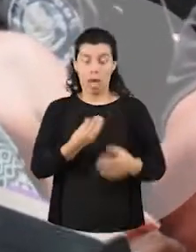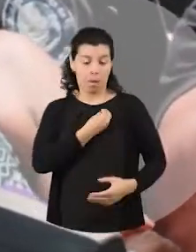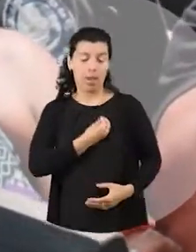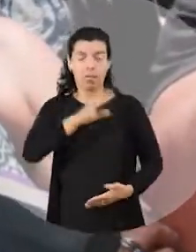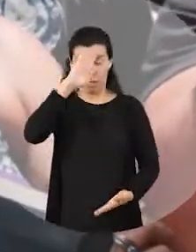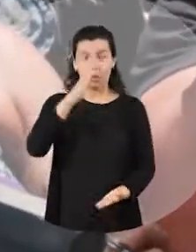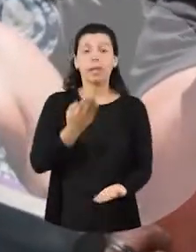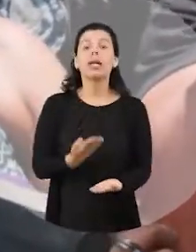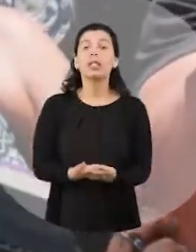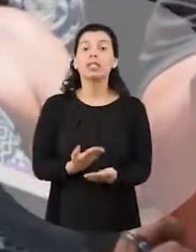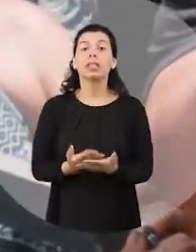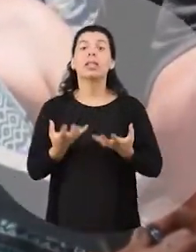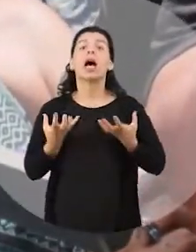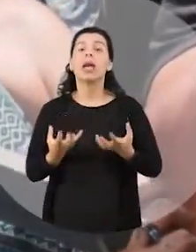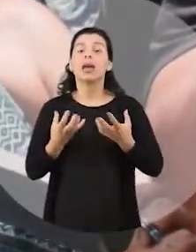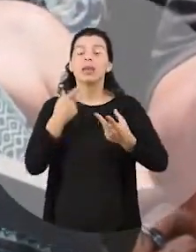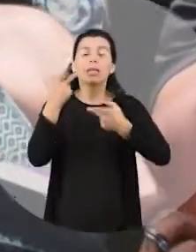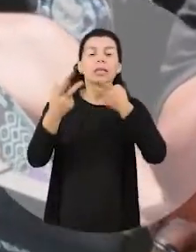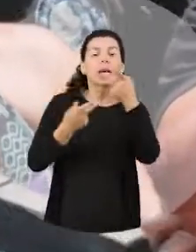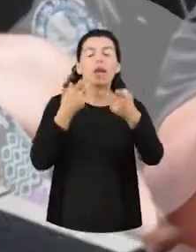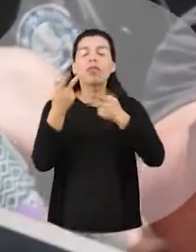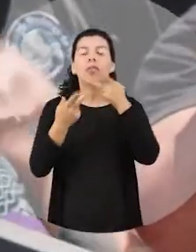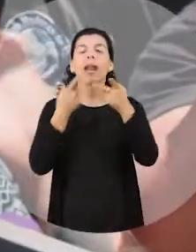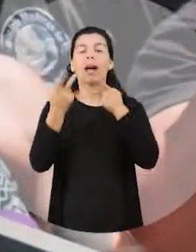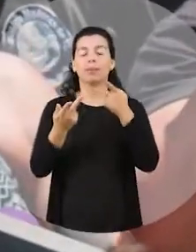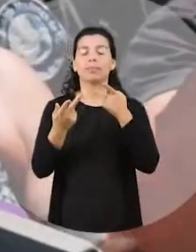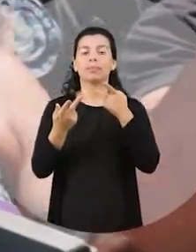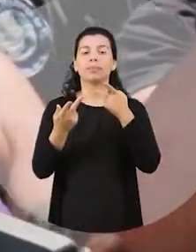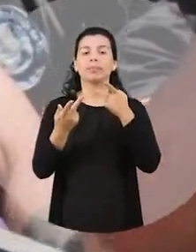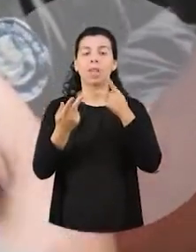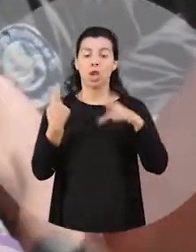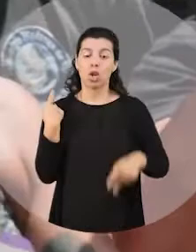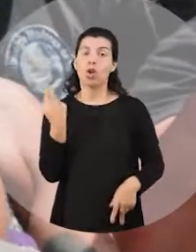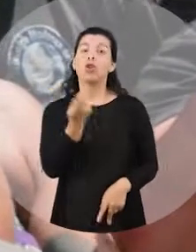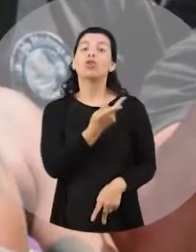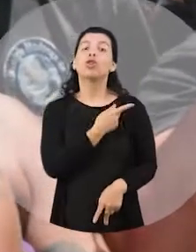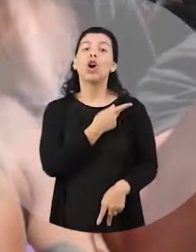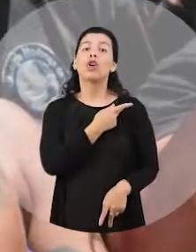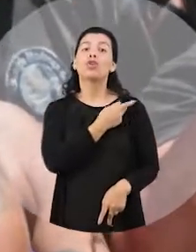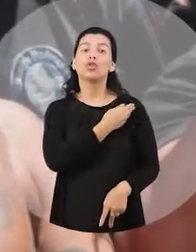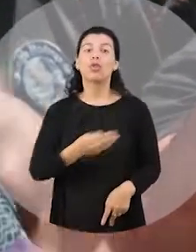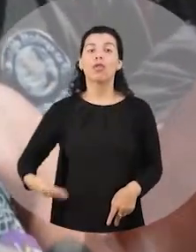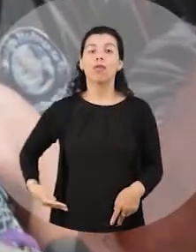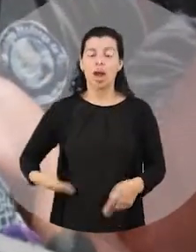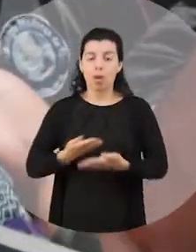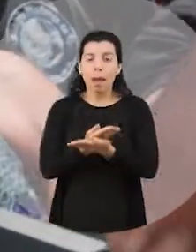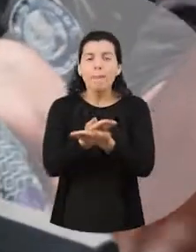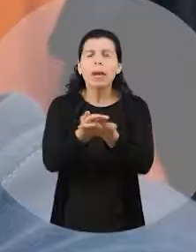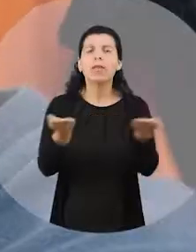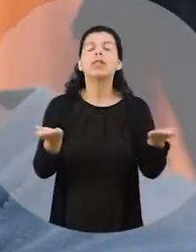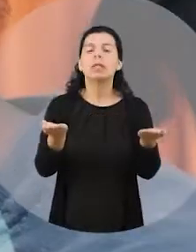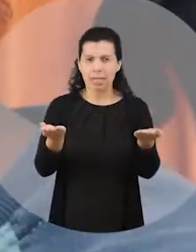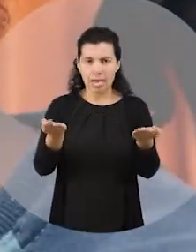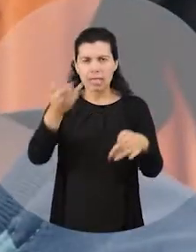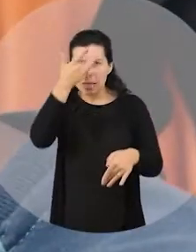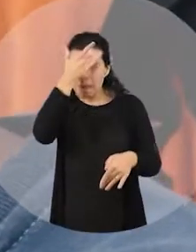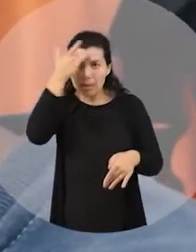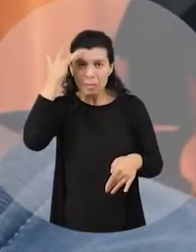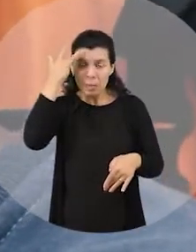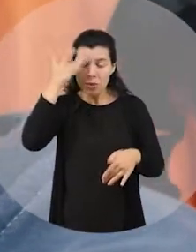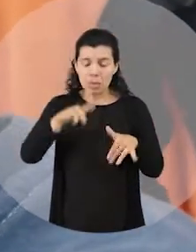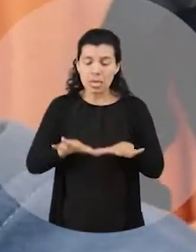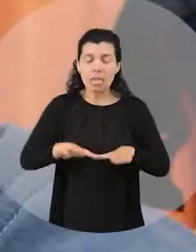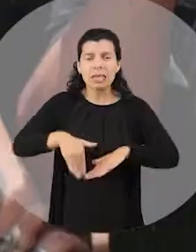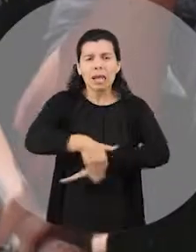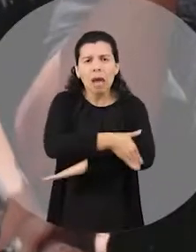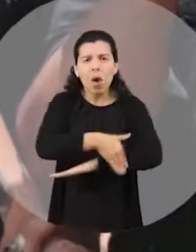eleição da minha vida é o que eu acredito eu quero dizer para você o seguinte meu irmão do nosso Covelo vai olhar para você